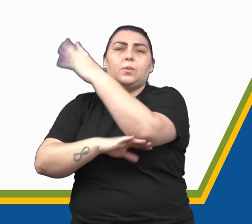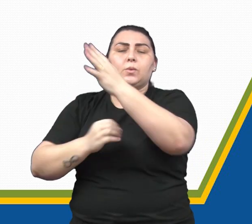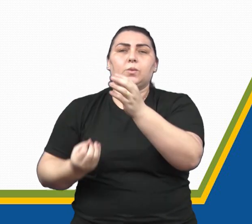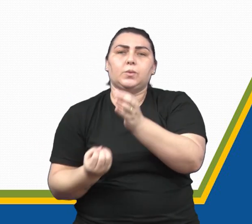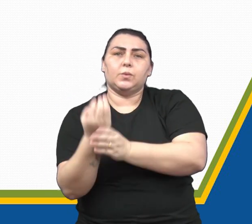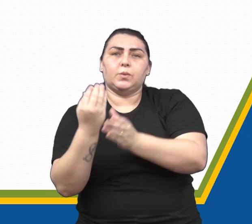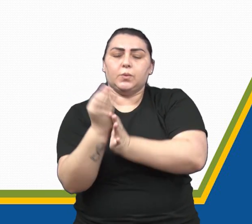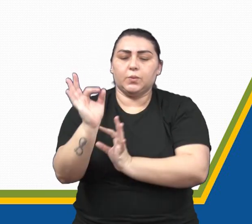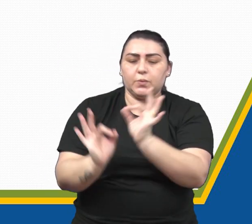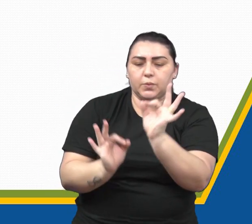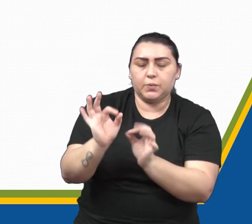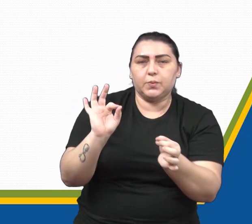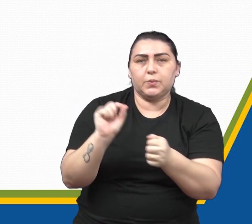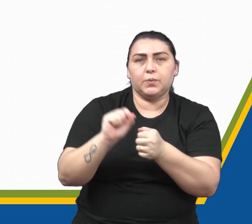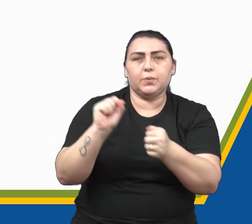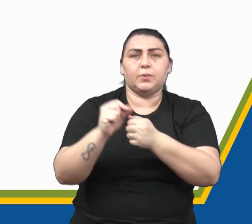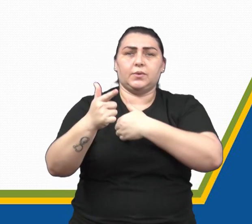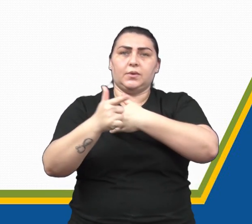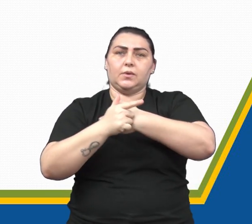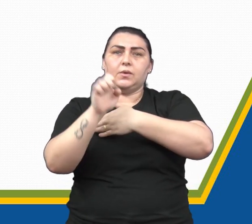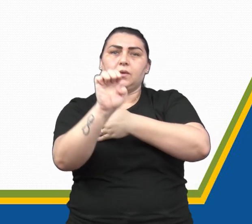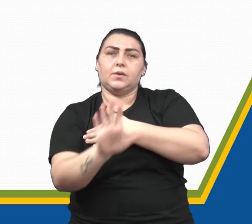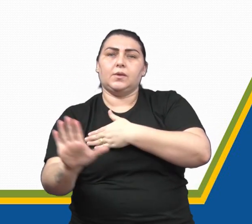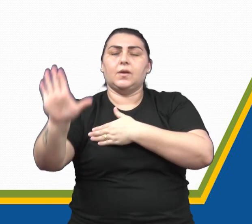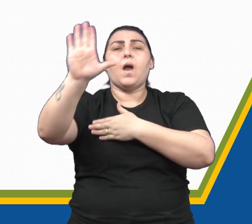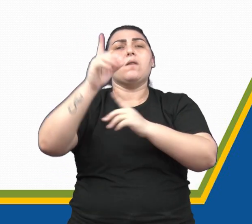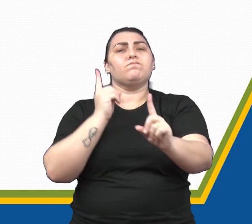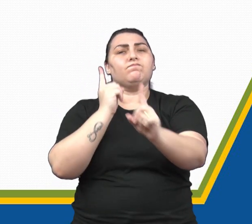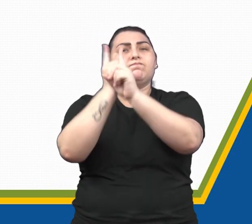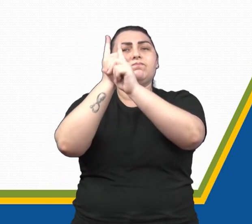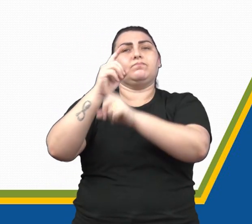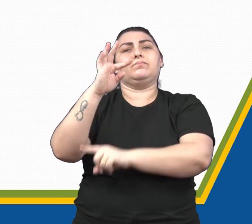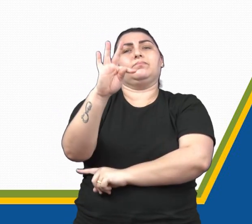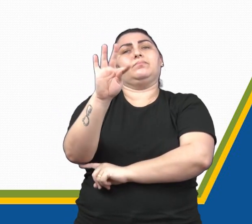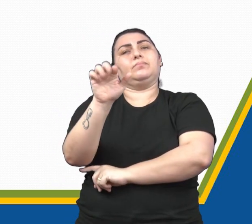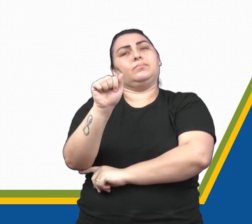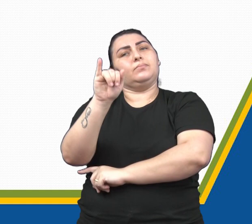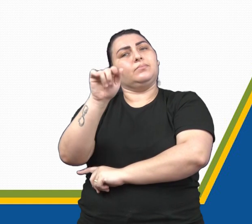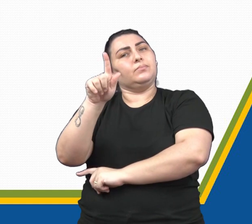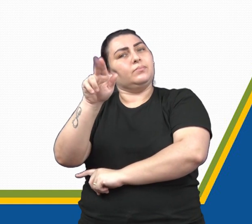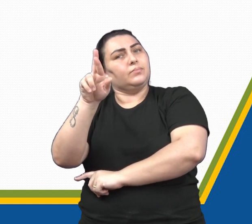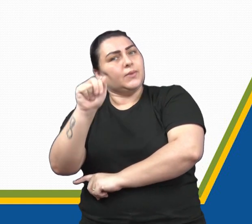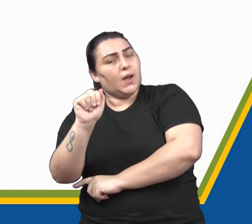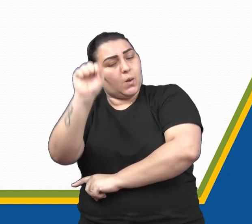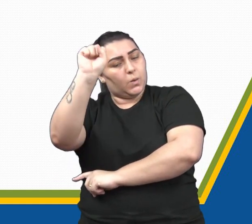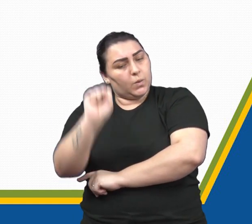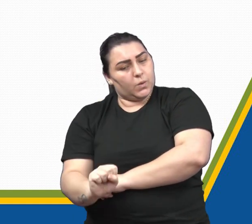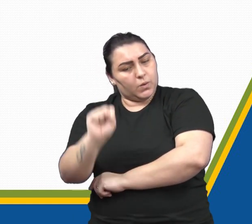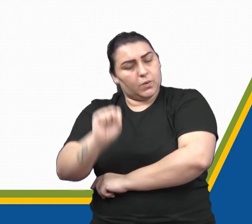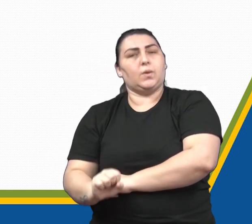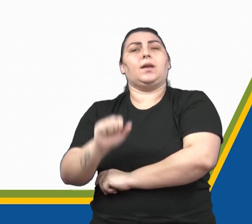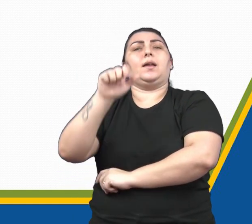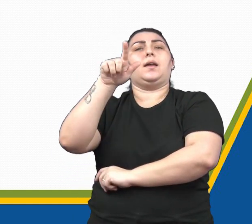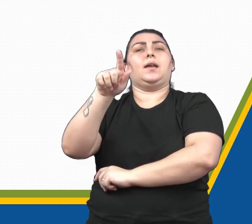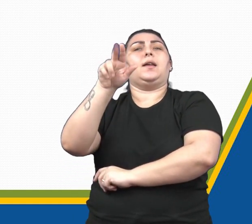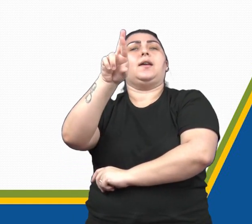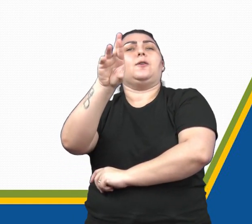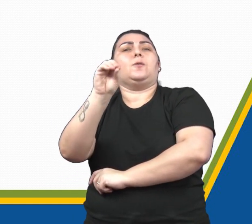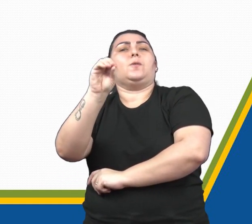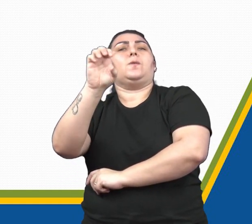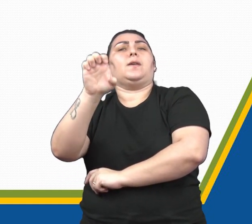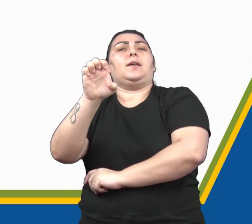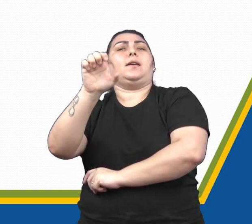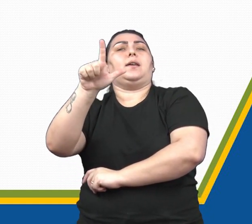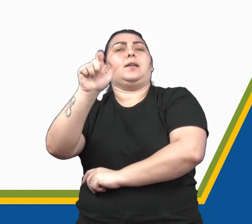papel, ok? Na Europa, a gente vai encontrar taiga ou coníferas no sul da Groenlândia. Groenlândia é um território que pertence à